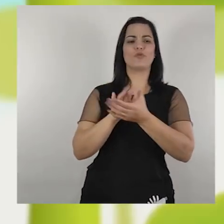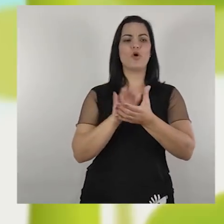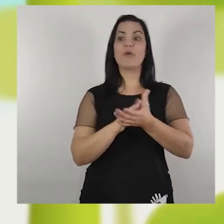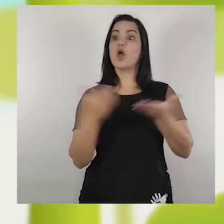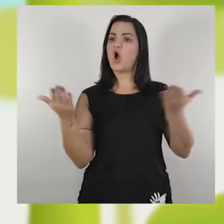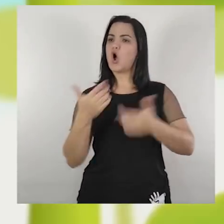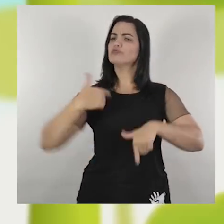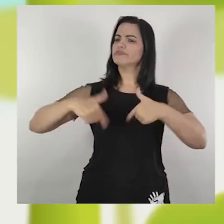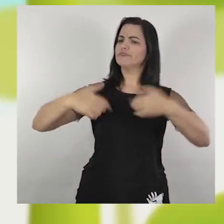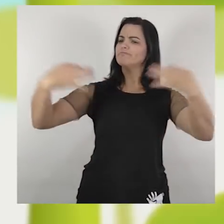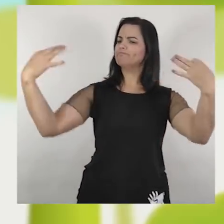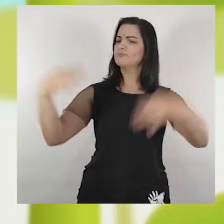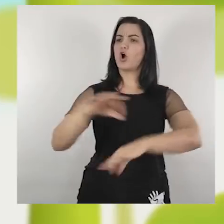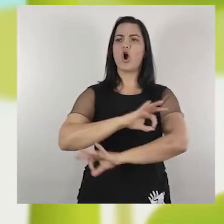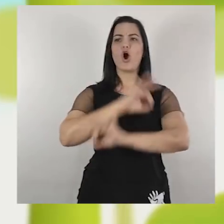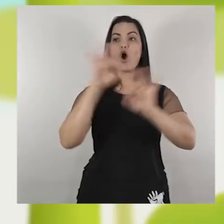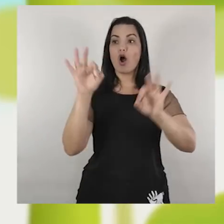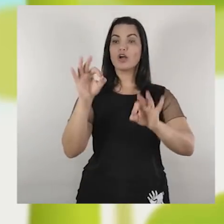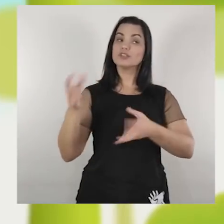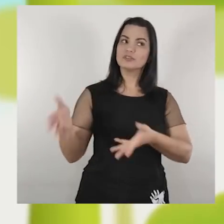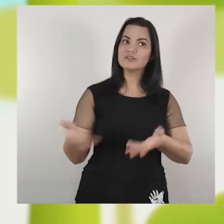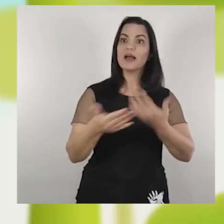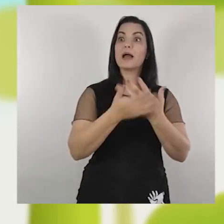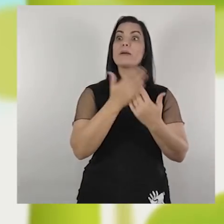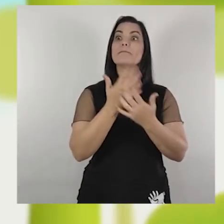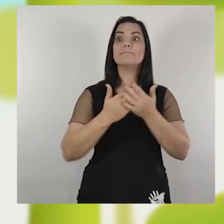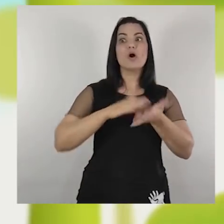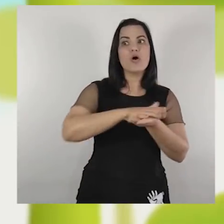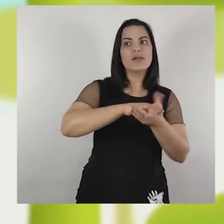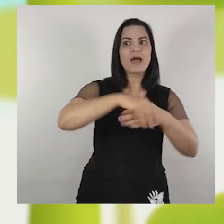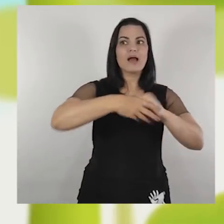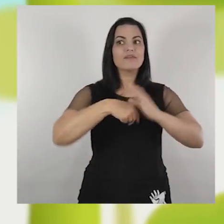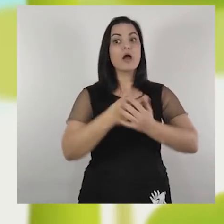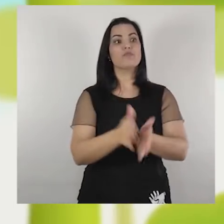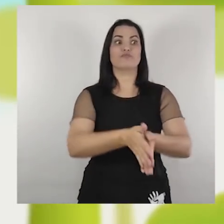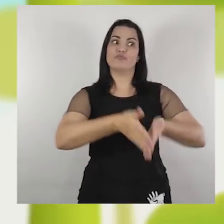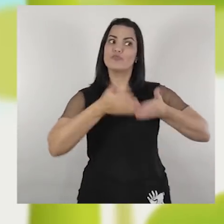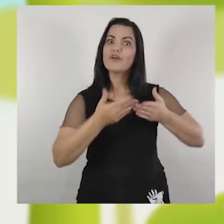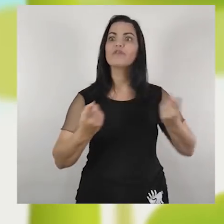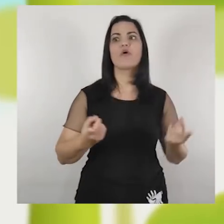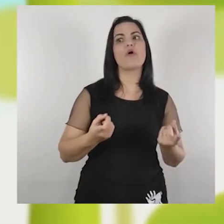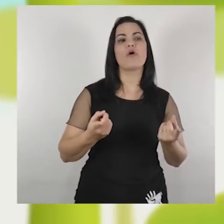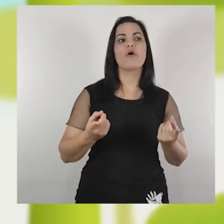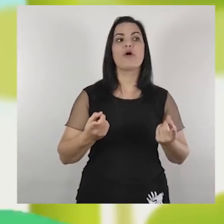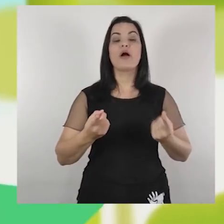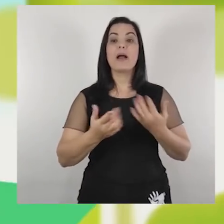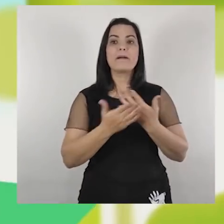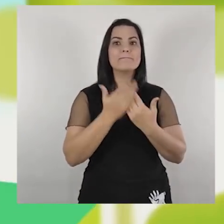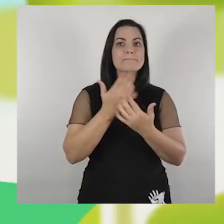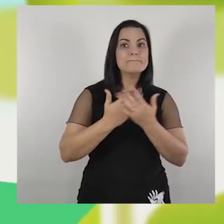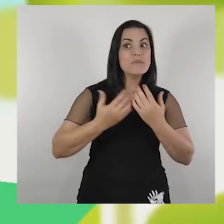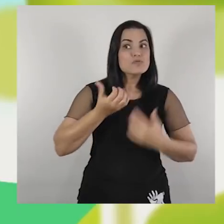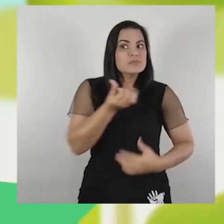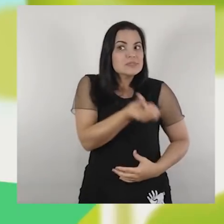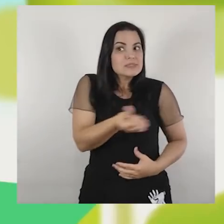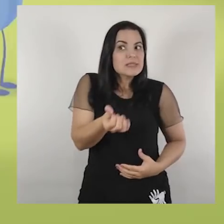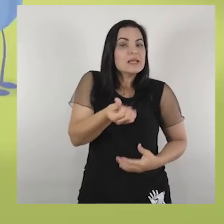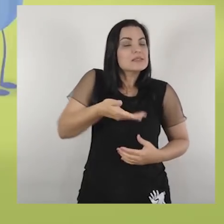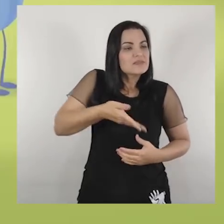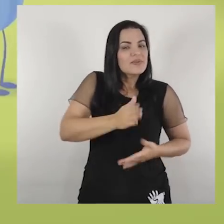um belo dia de trabalho. Todos lavando as mãos para o jantar. E, por favor, todas as 6